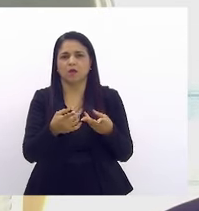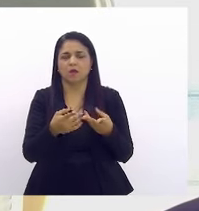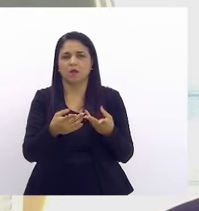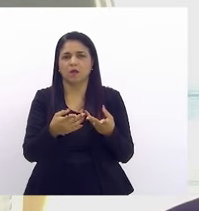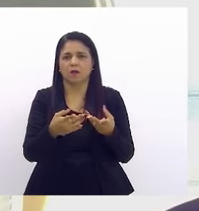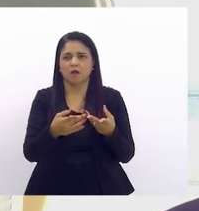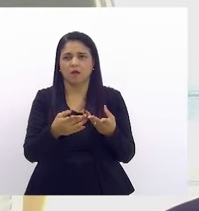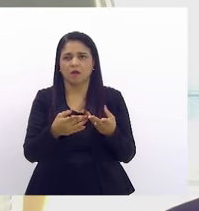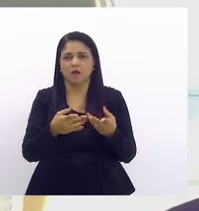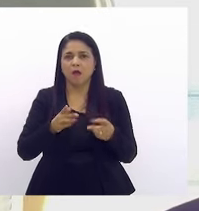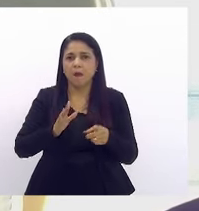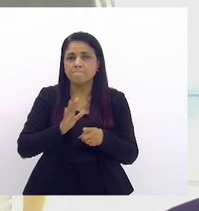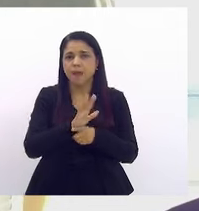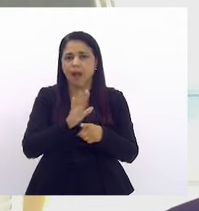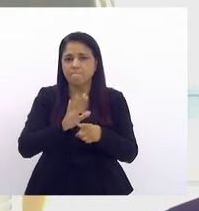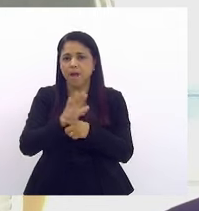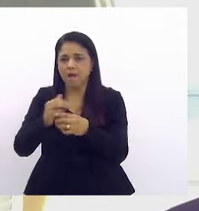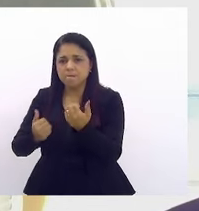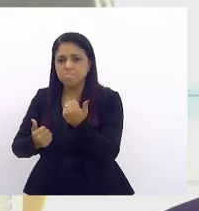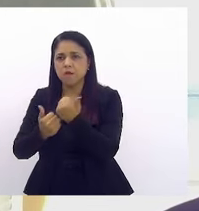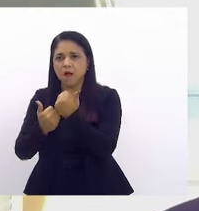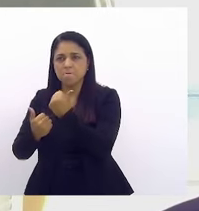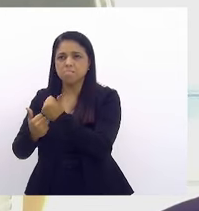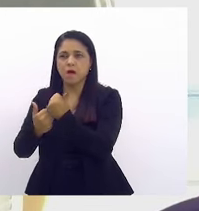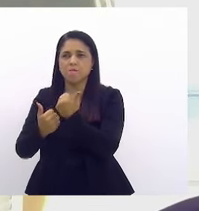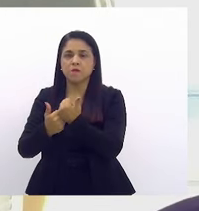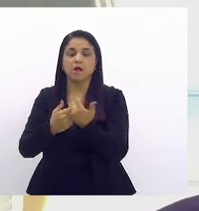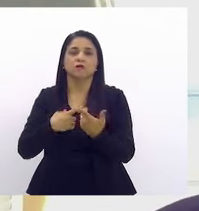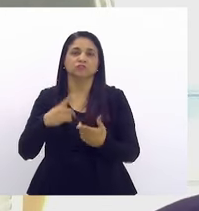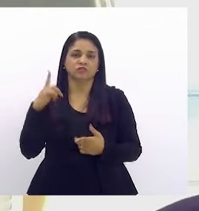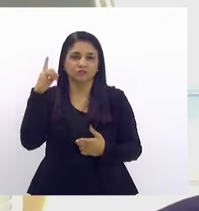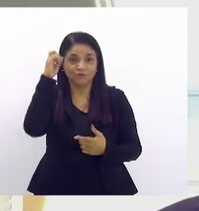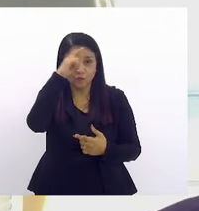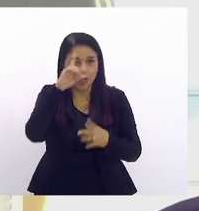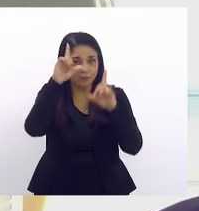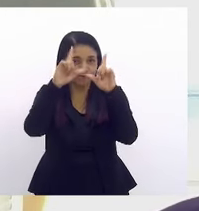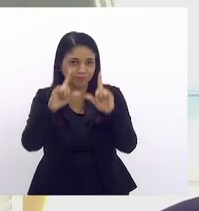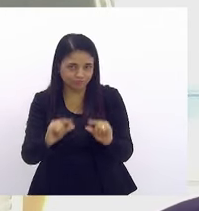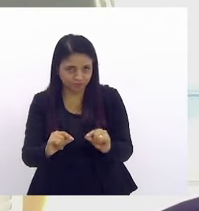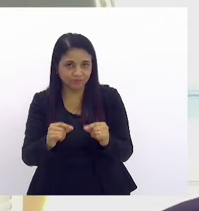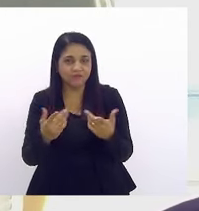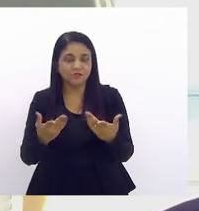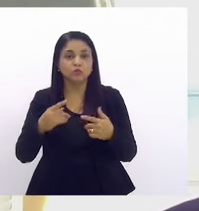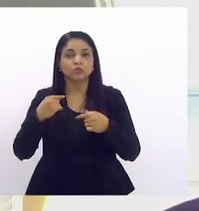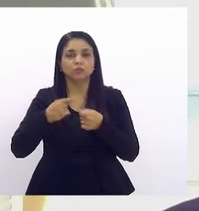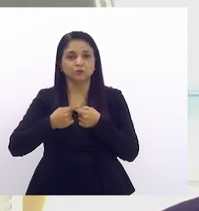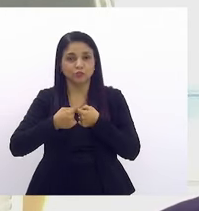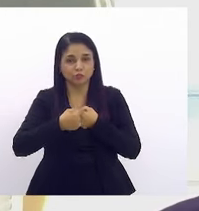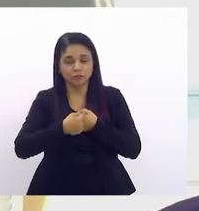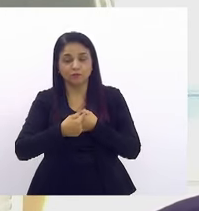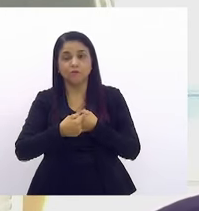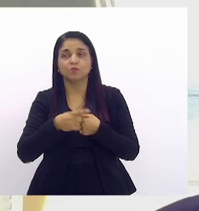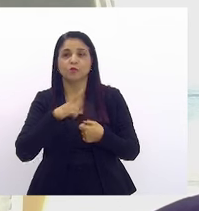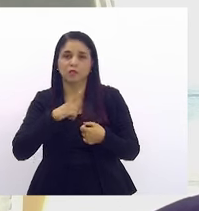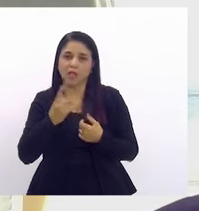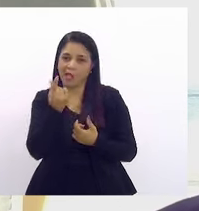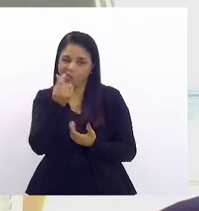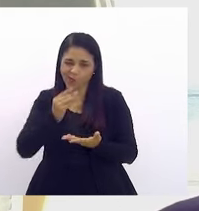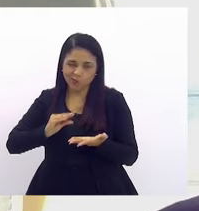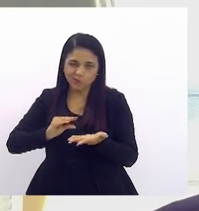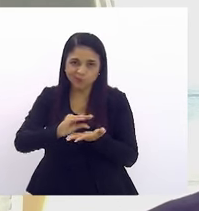enfim, tirar essas dificuldades efetivamente do município a partir do momento que tenha recurso para